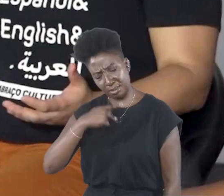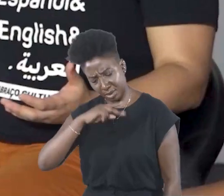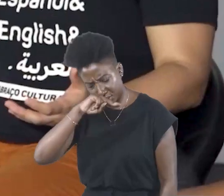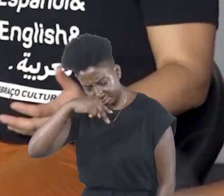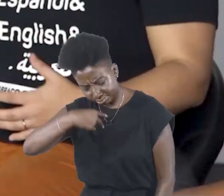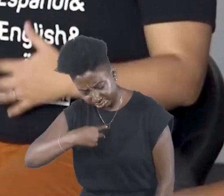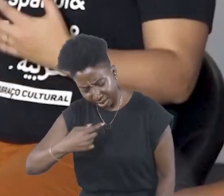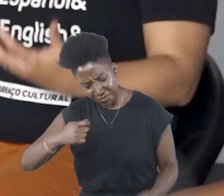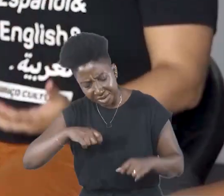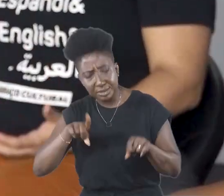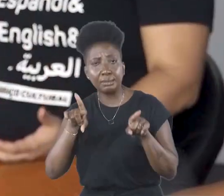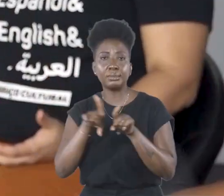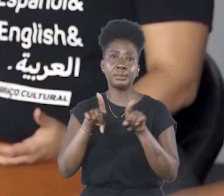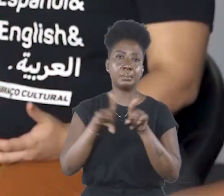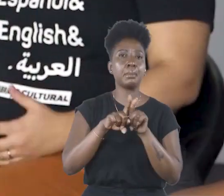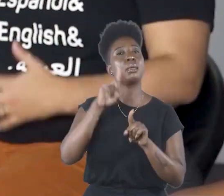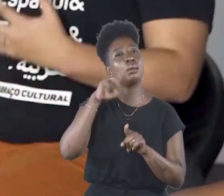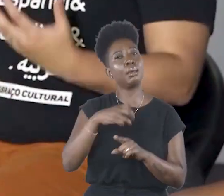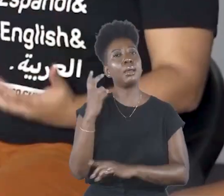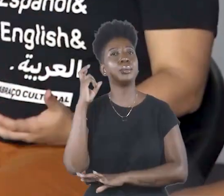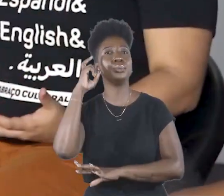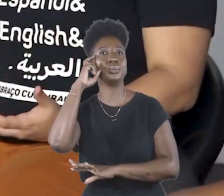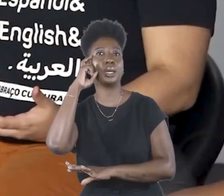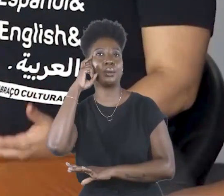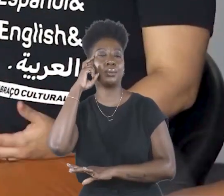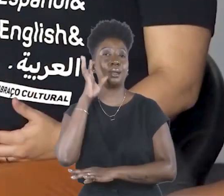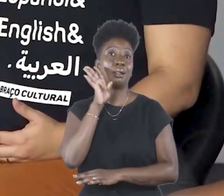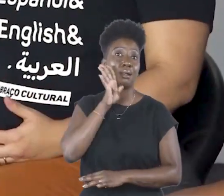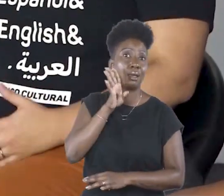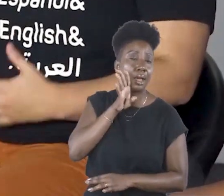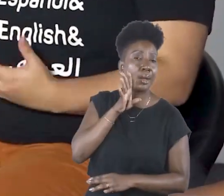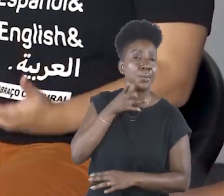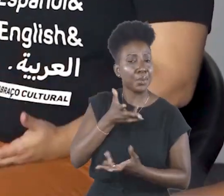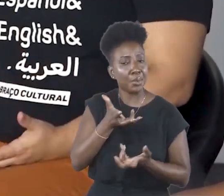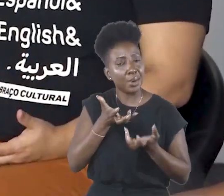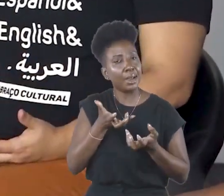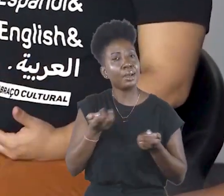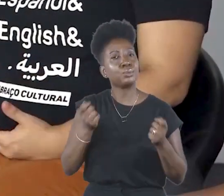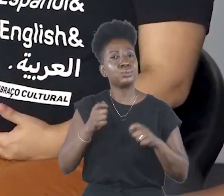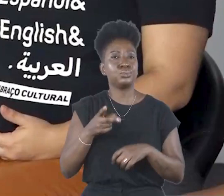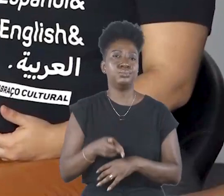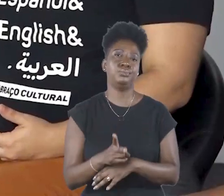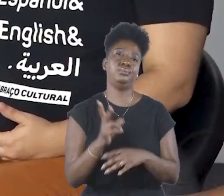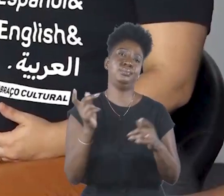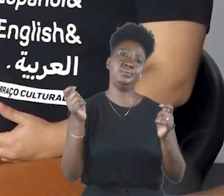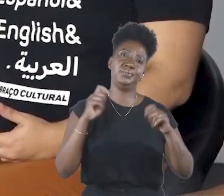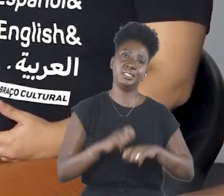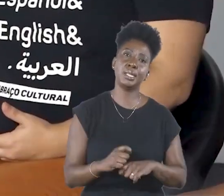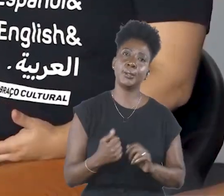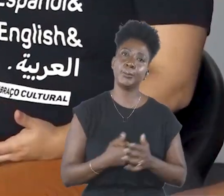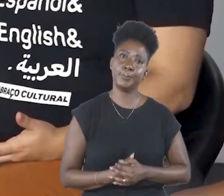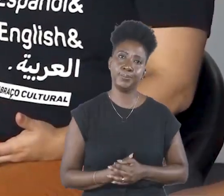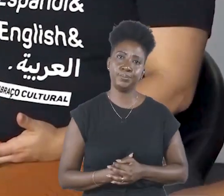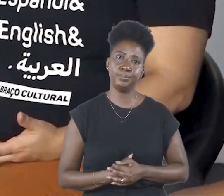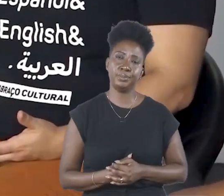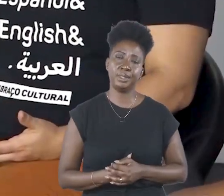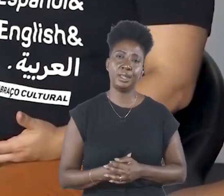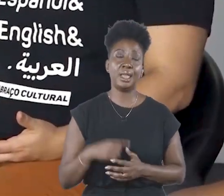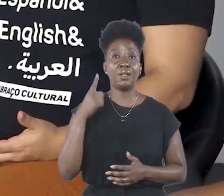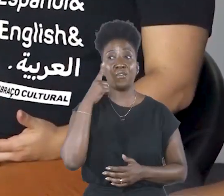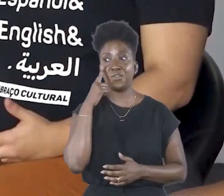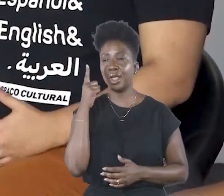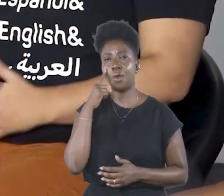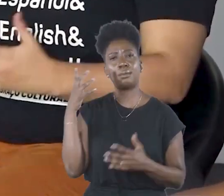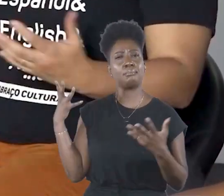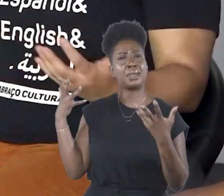existem internamente. A gente tem diversidade no Brasil, a gente tem diversidade no Rio, mas a gente é mais feliz. Assim, eu, pelo menos, sou certamente mais feliz com a